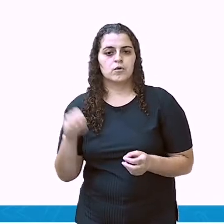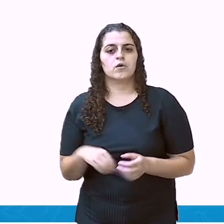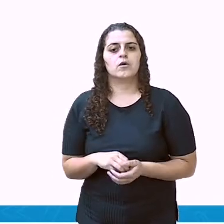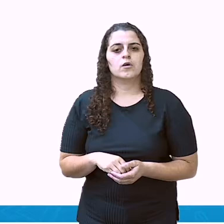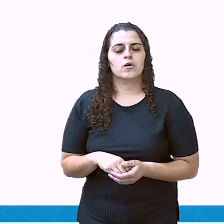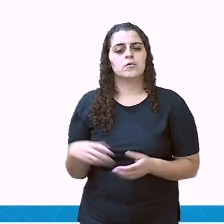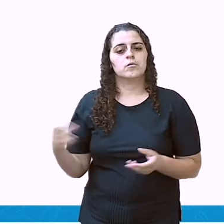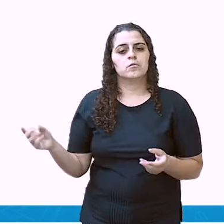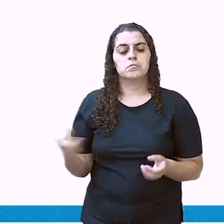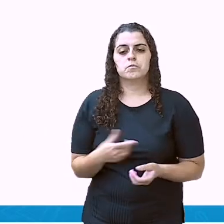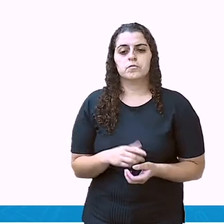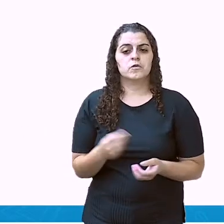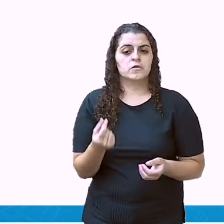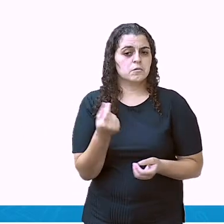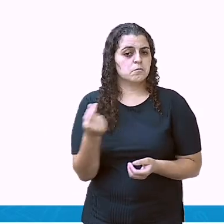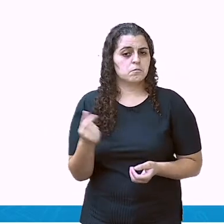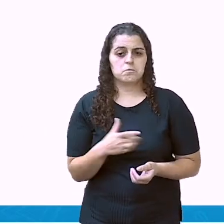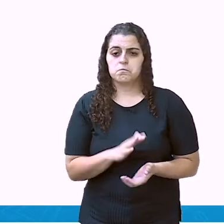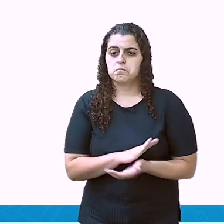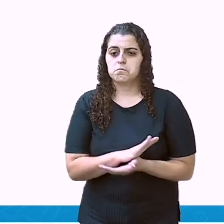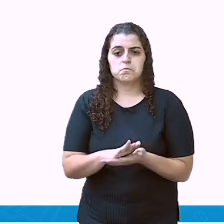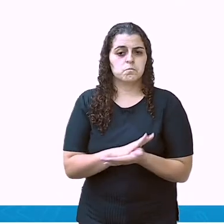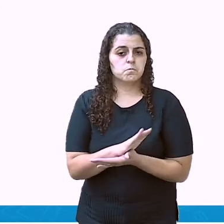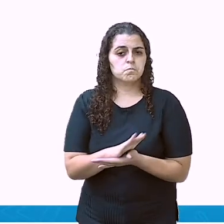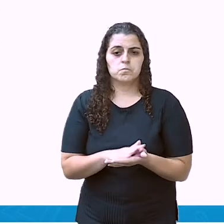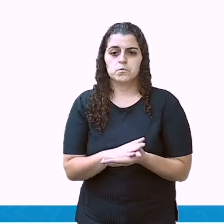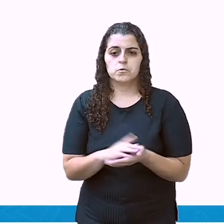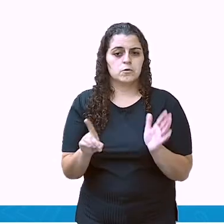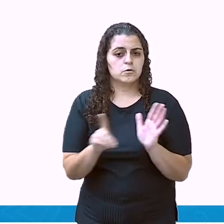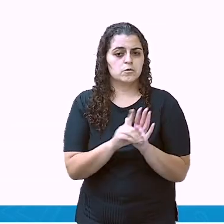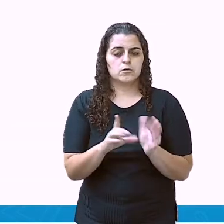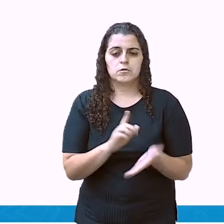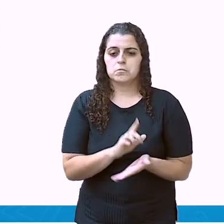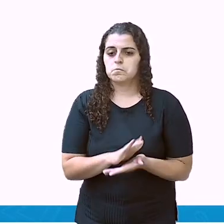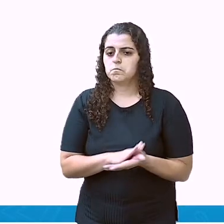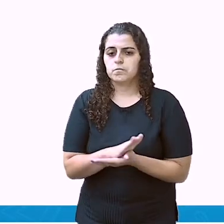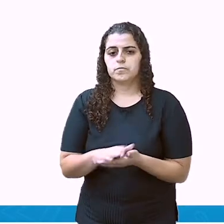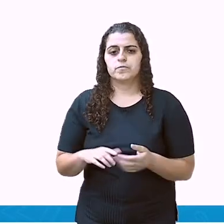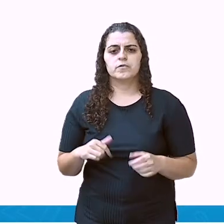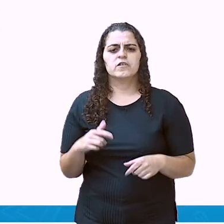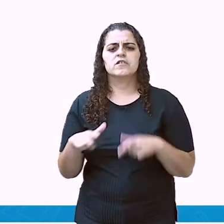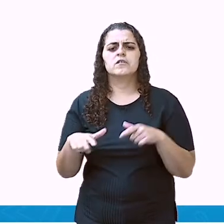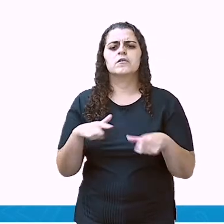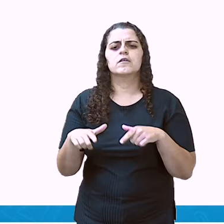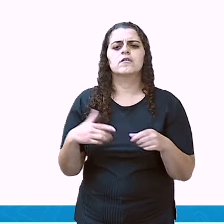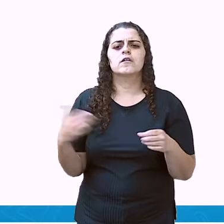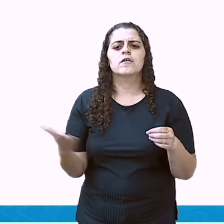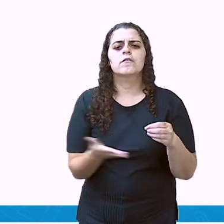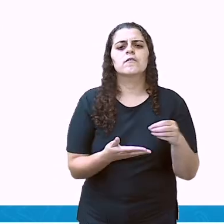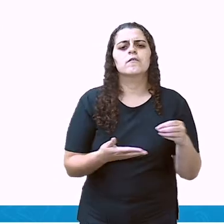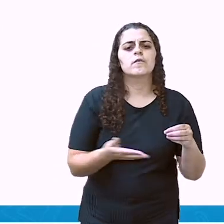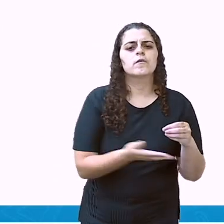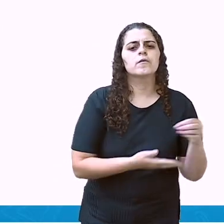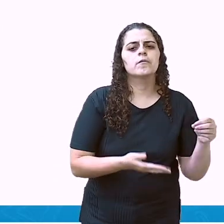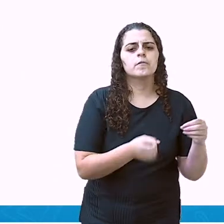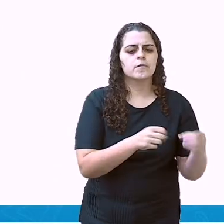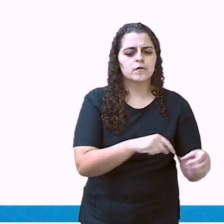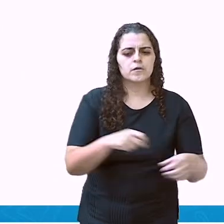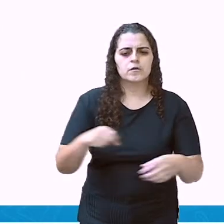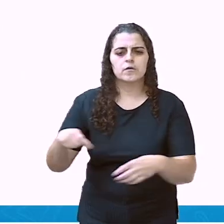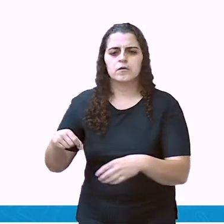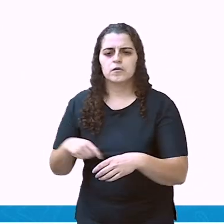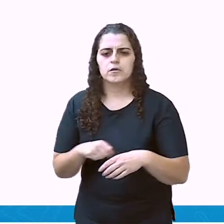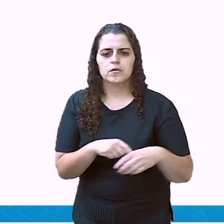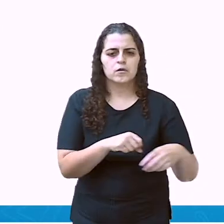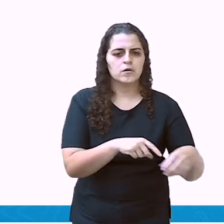não tinham direito a salário, eles não tinham direito a nada. Eles trabalhavam onde? Nas lavouras, plantando,